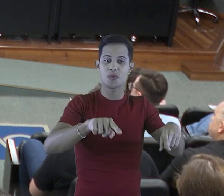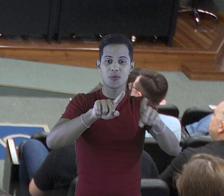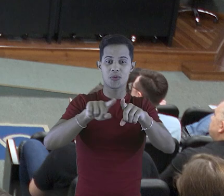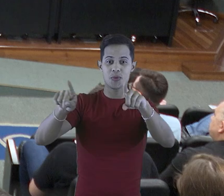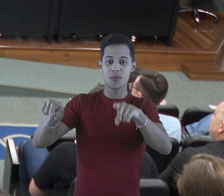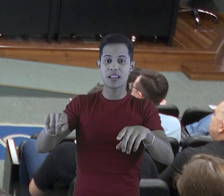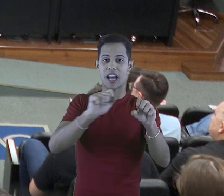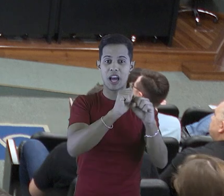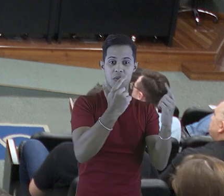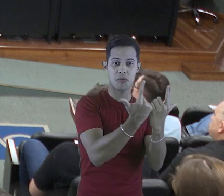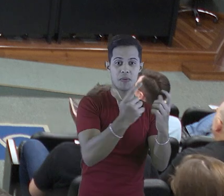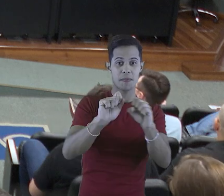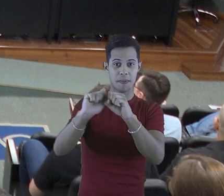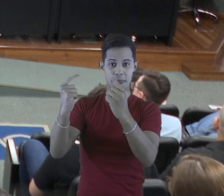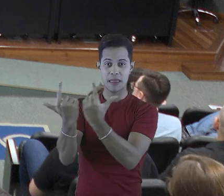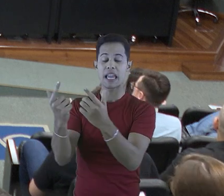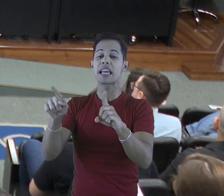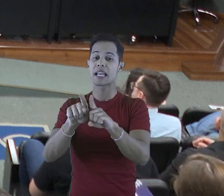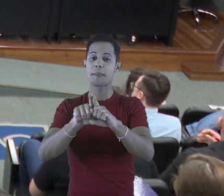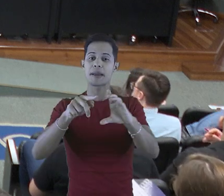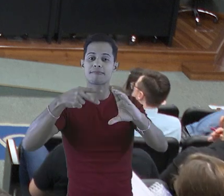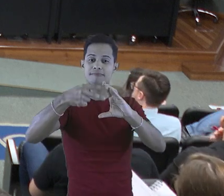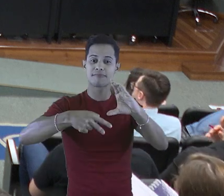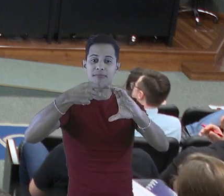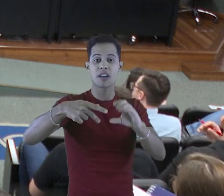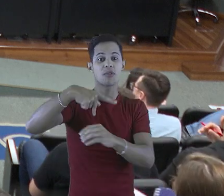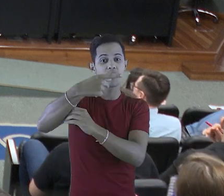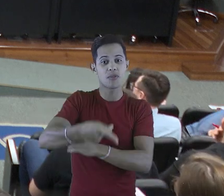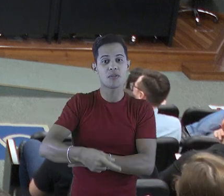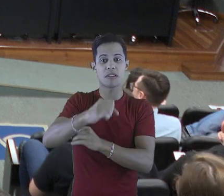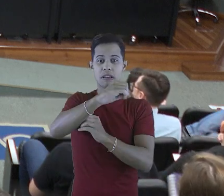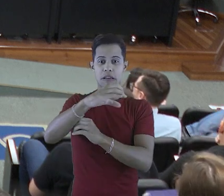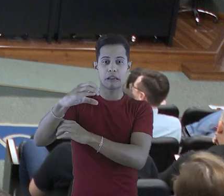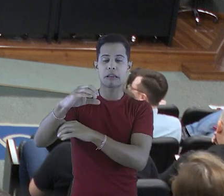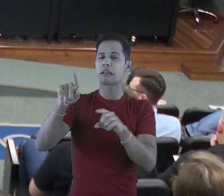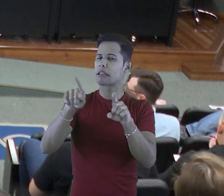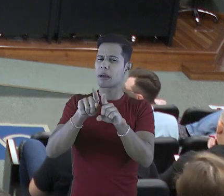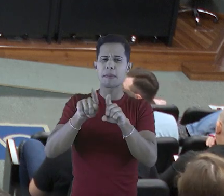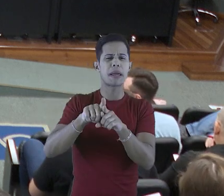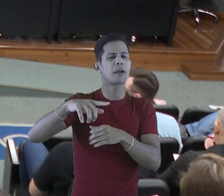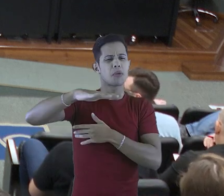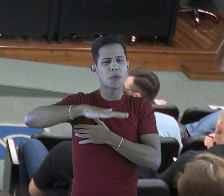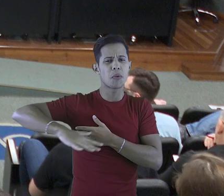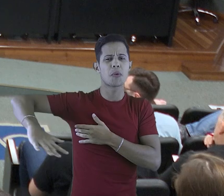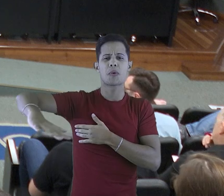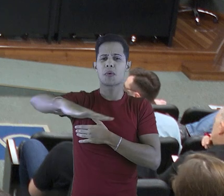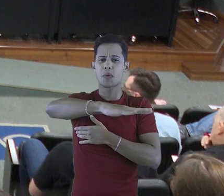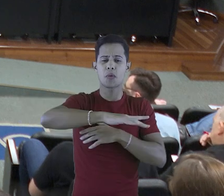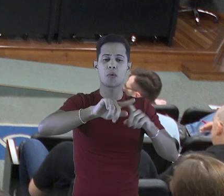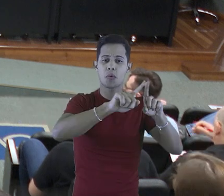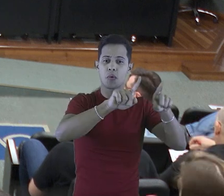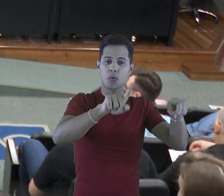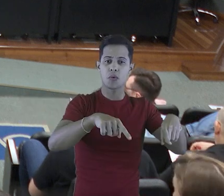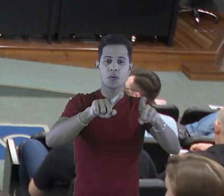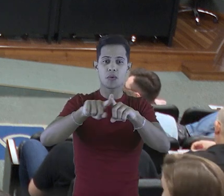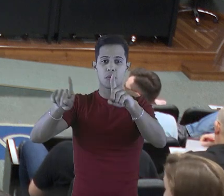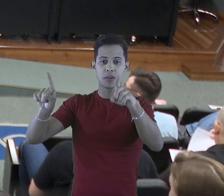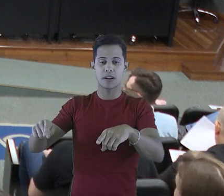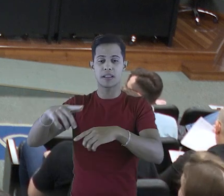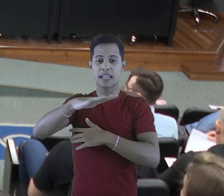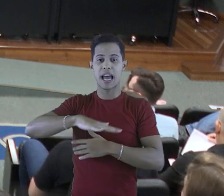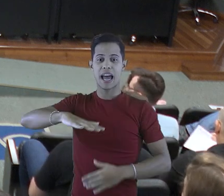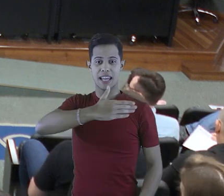e câmaras de vereadores do Estado de Santa Catarina e, eventualmente, de servidores de outros órgãos da administração pública. Para a prestação de